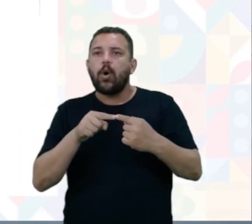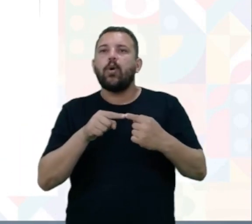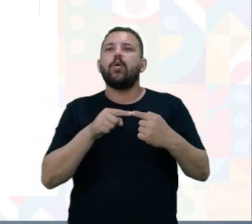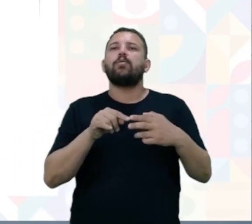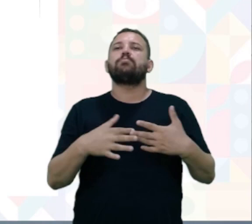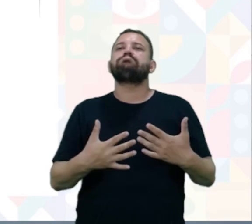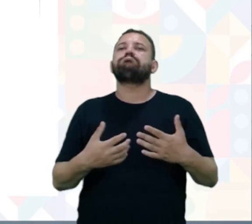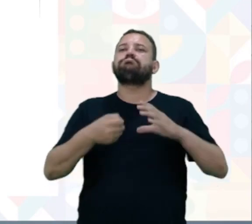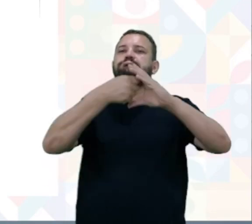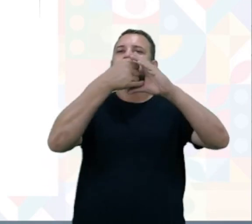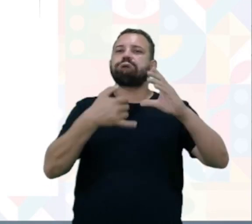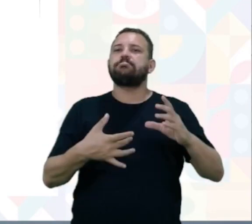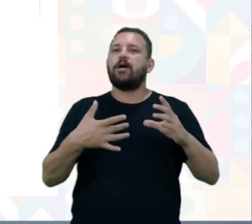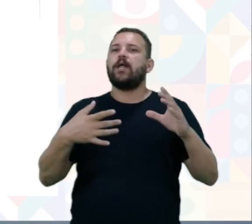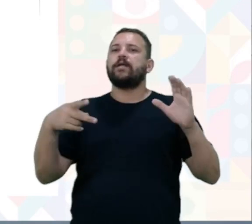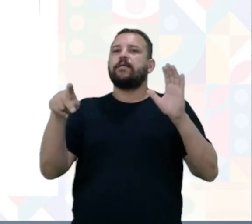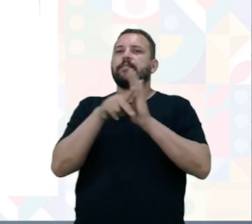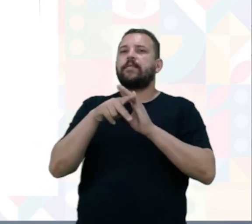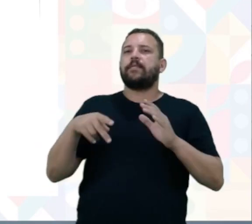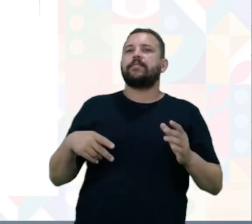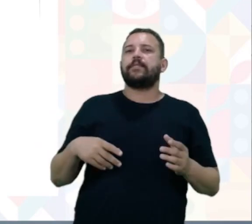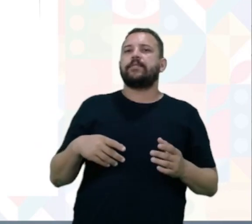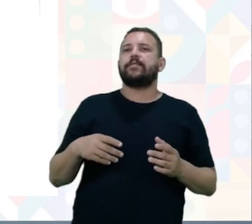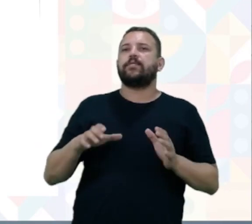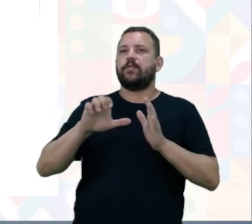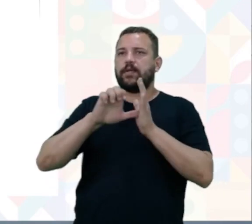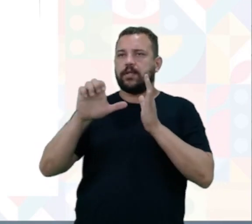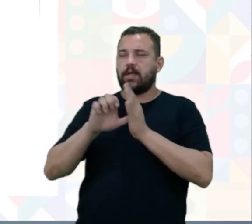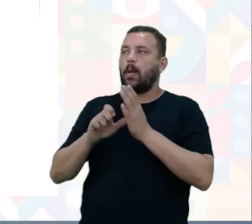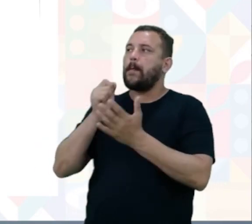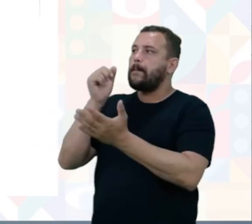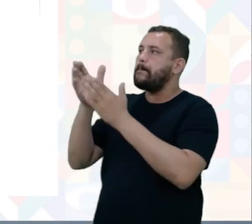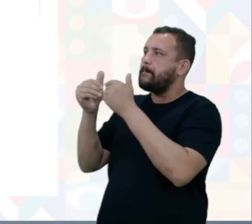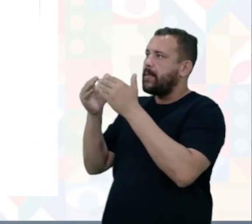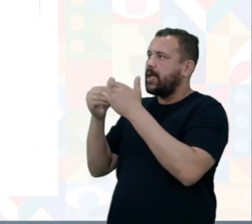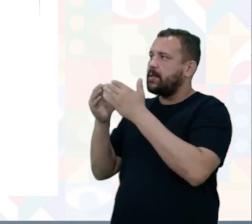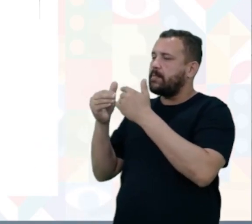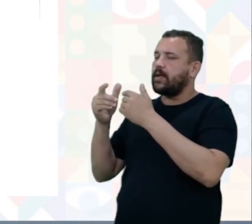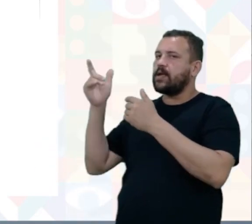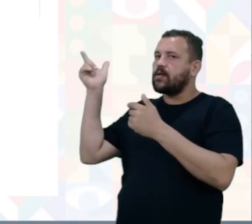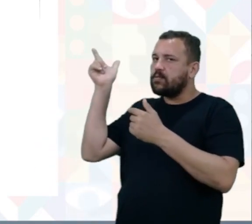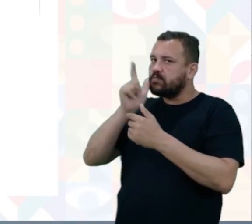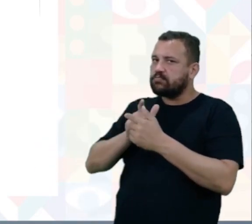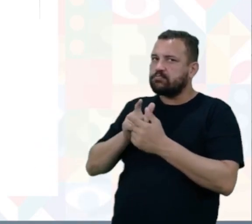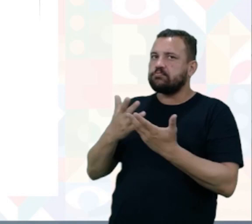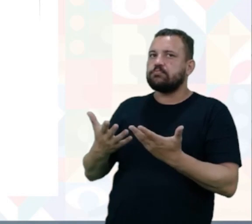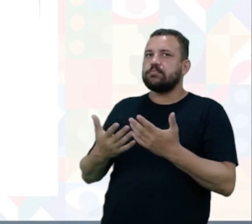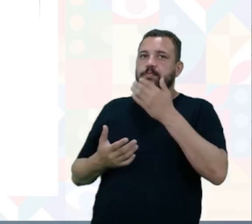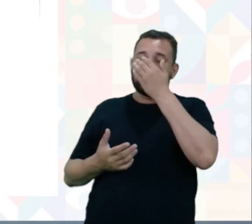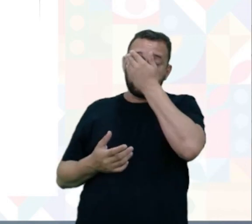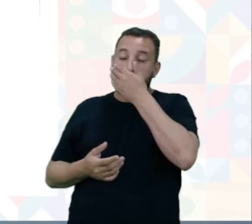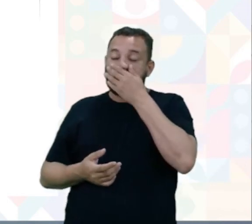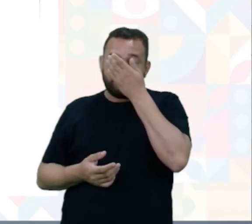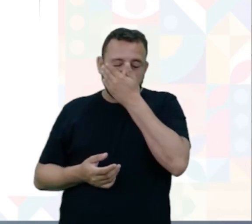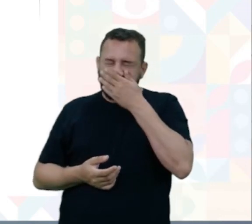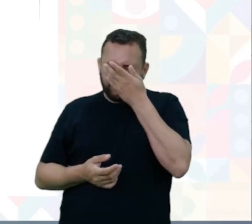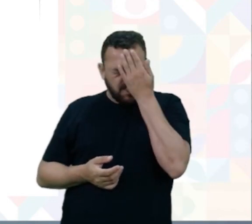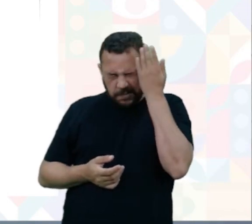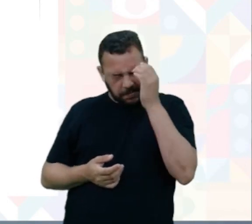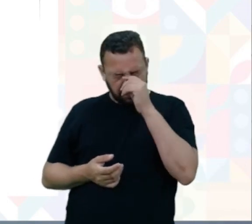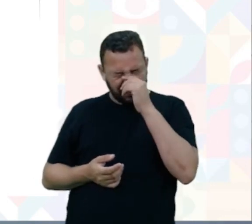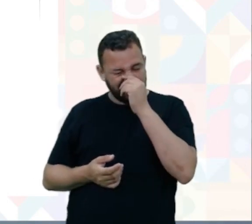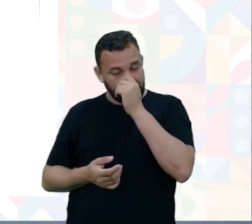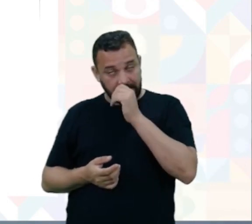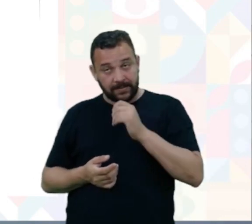de qualificação exigidos no edital para a execução do seu objeto. A segunda